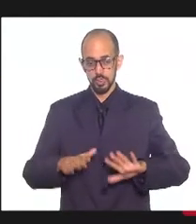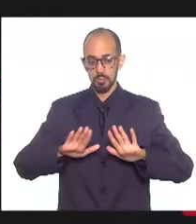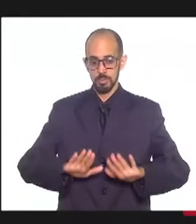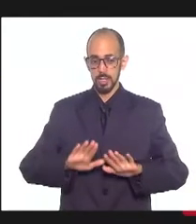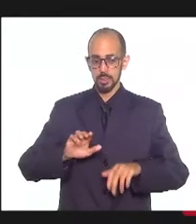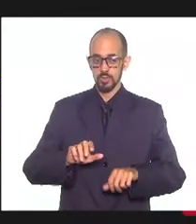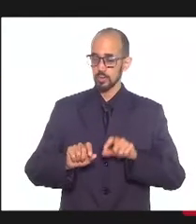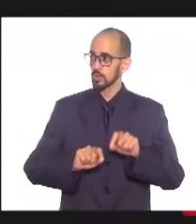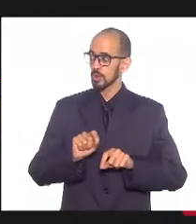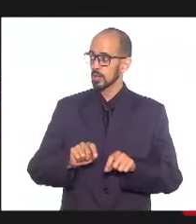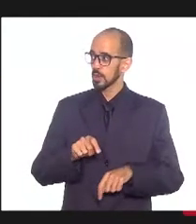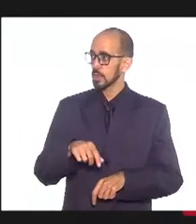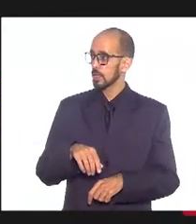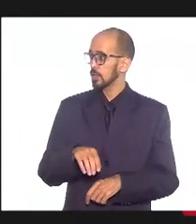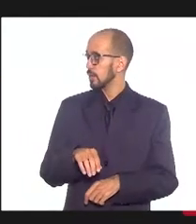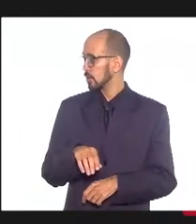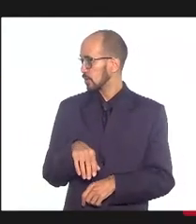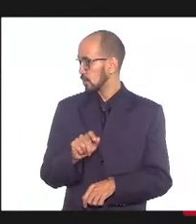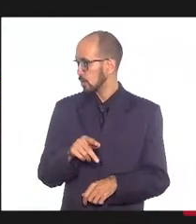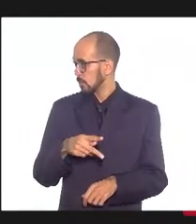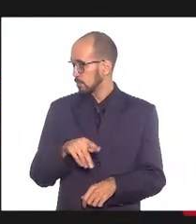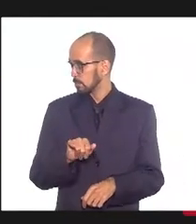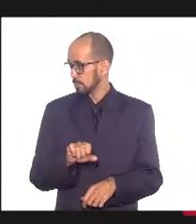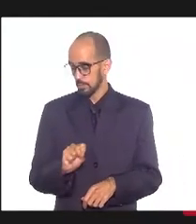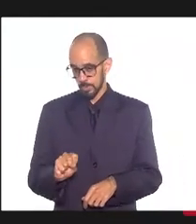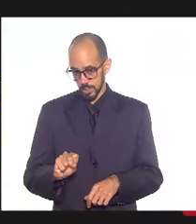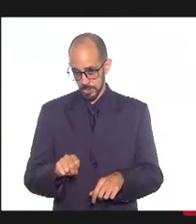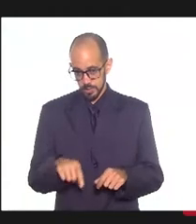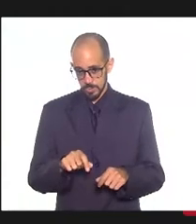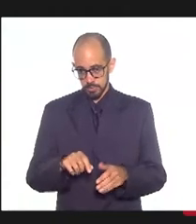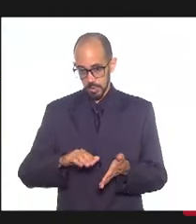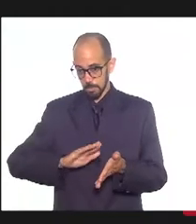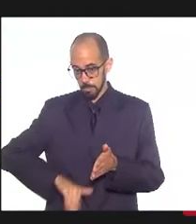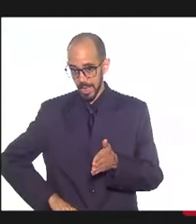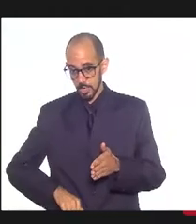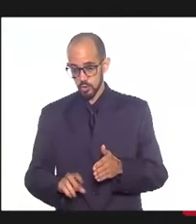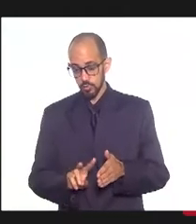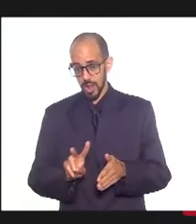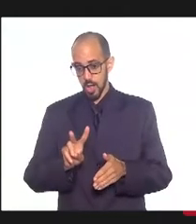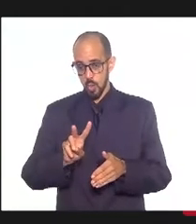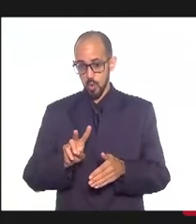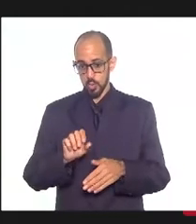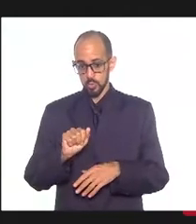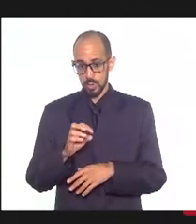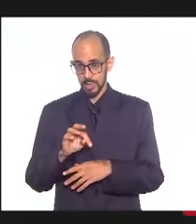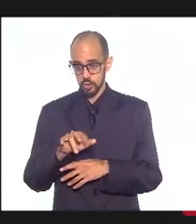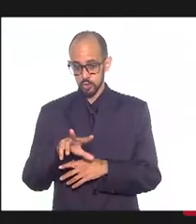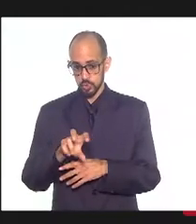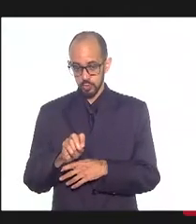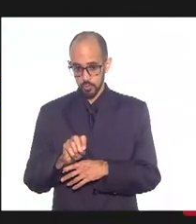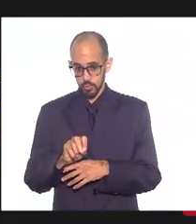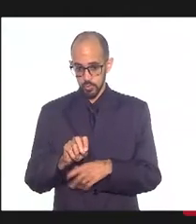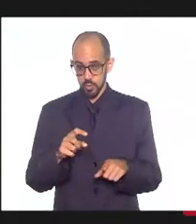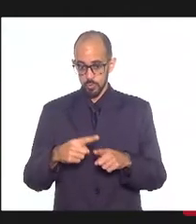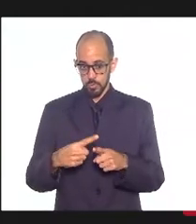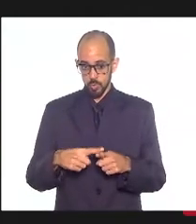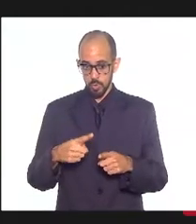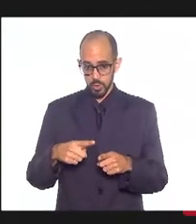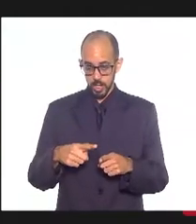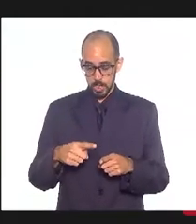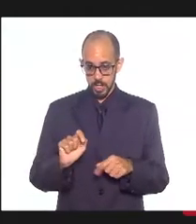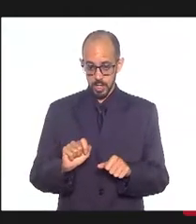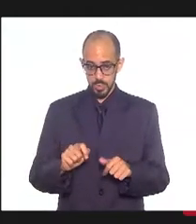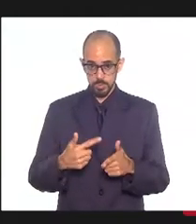bypass direto da distribuidora vai desvalorizar um ativo. Até porque essa questão da Natur de